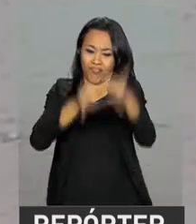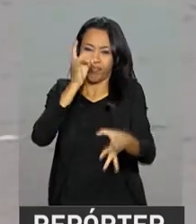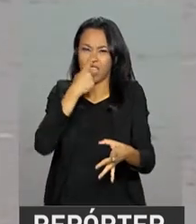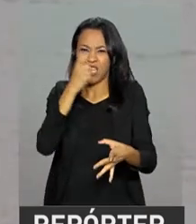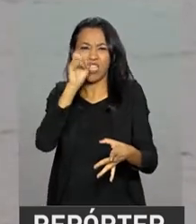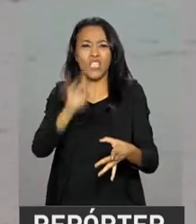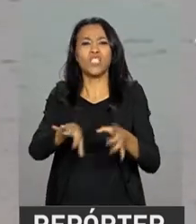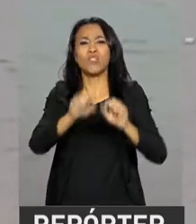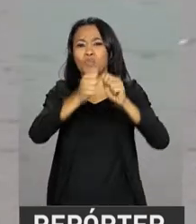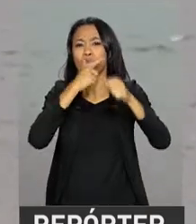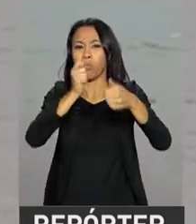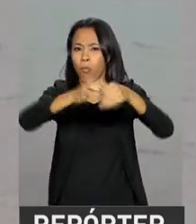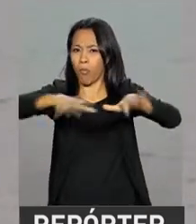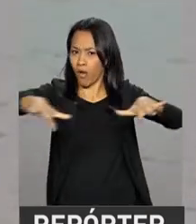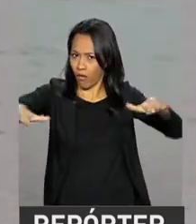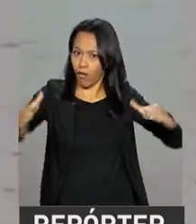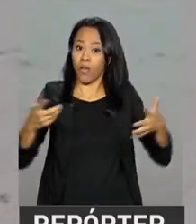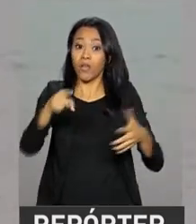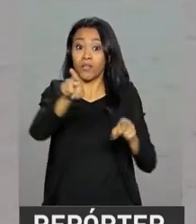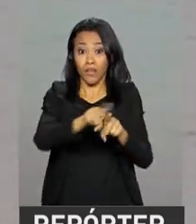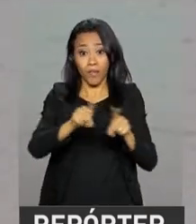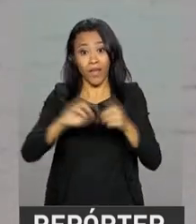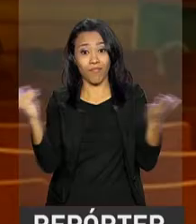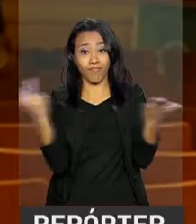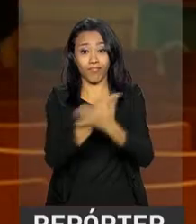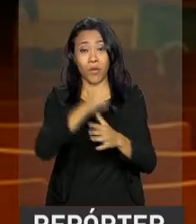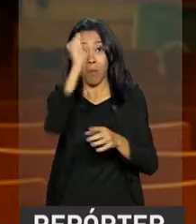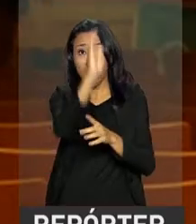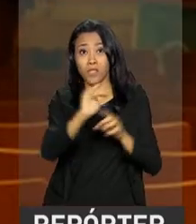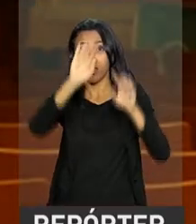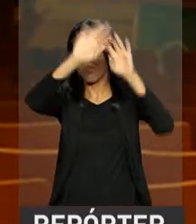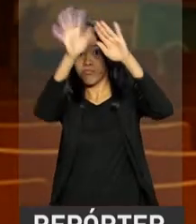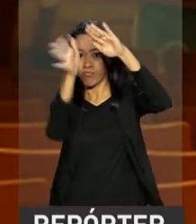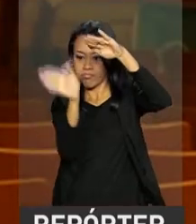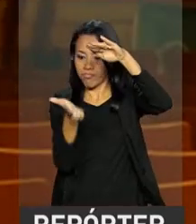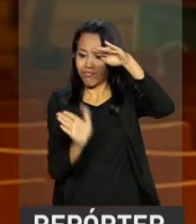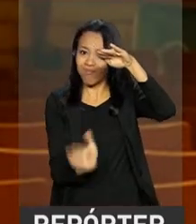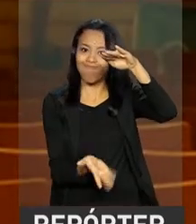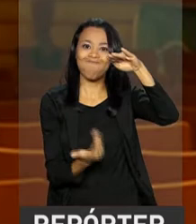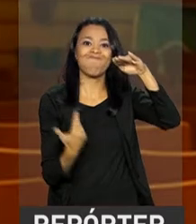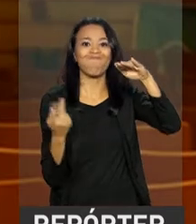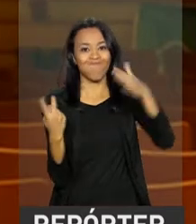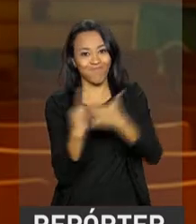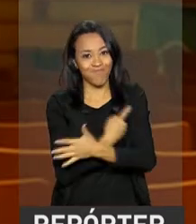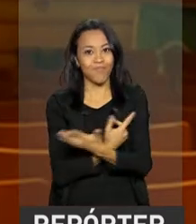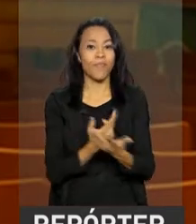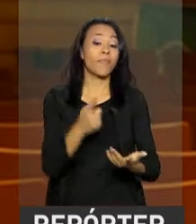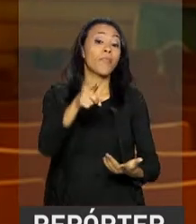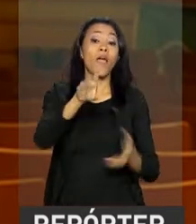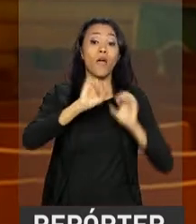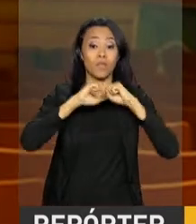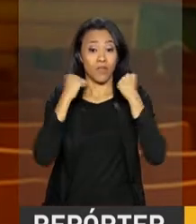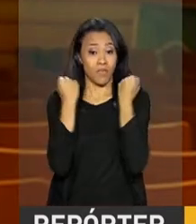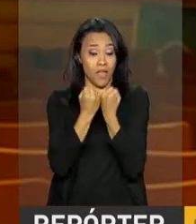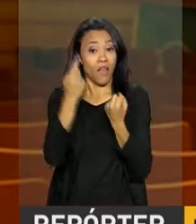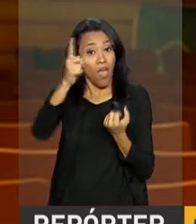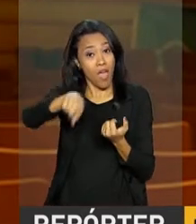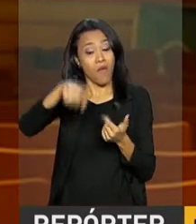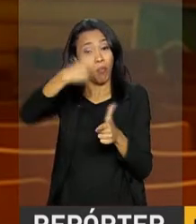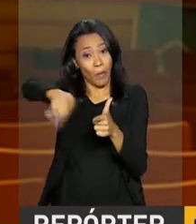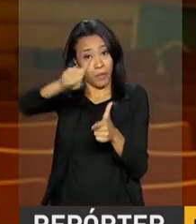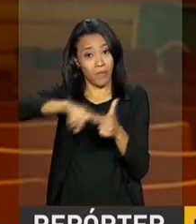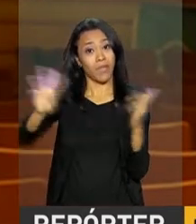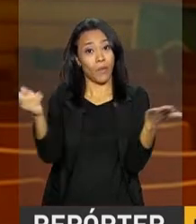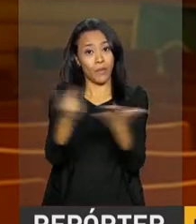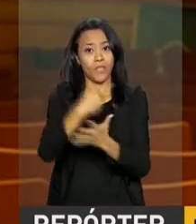problema que afeta também as costas brasileiras o lixo do mar que ambos temos aqui do seminário é um problema global e